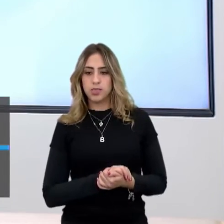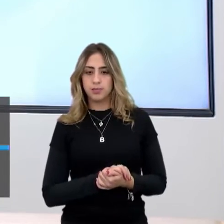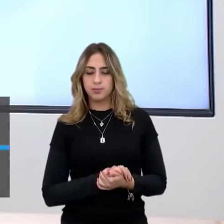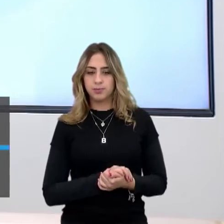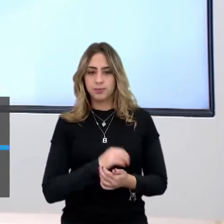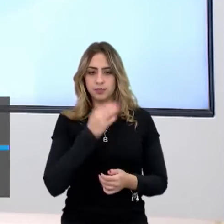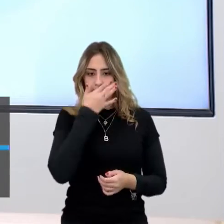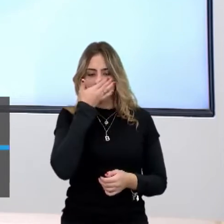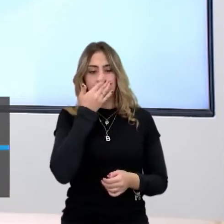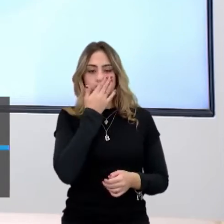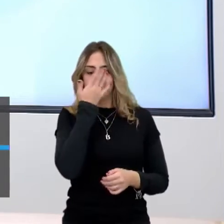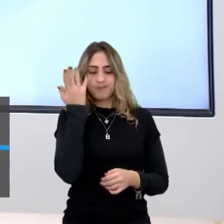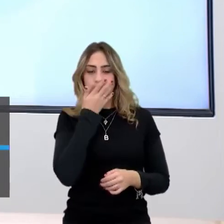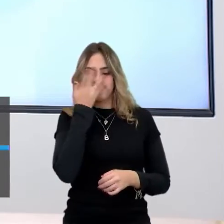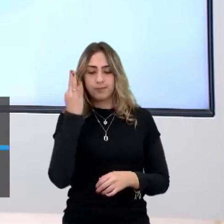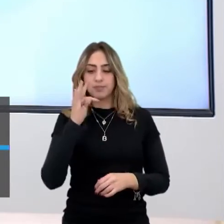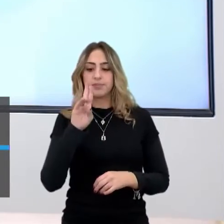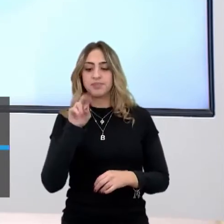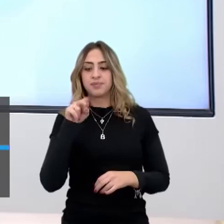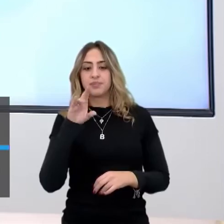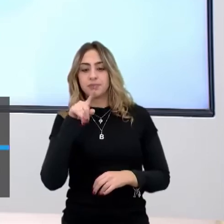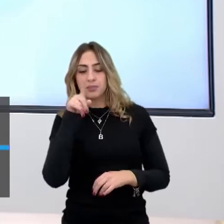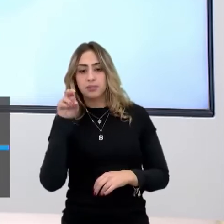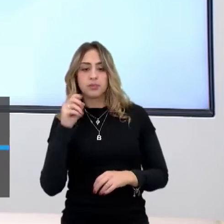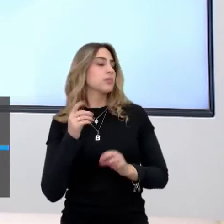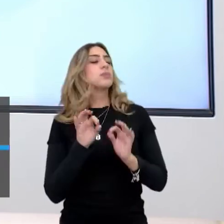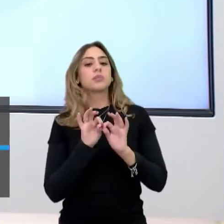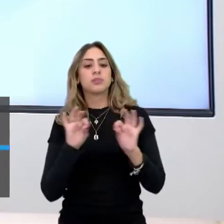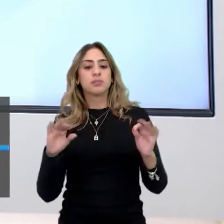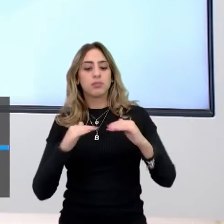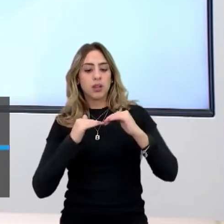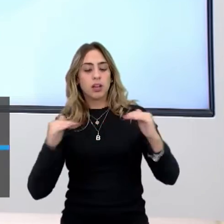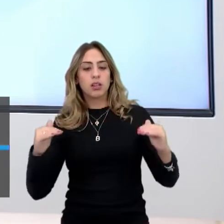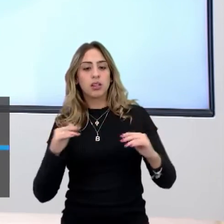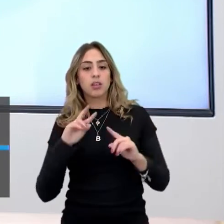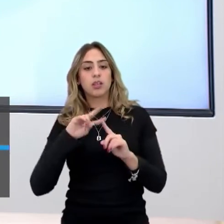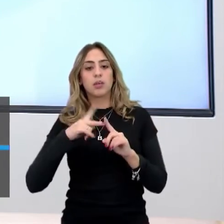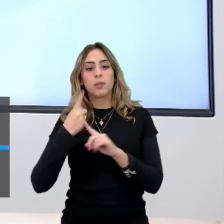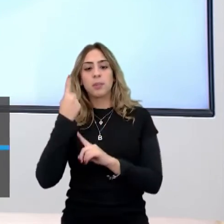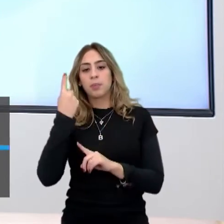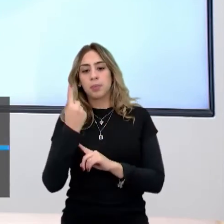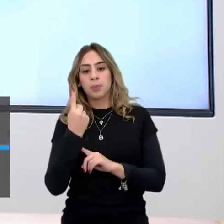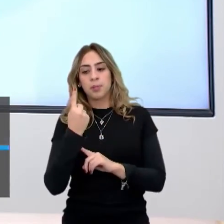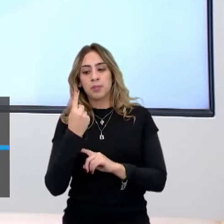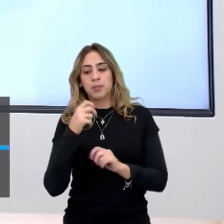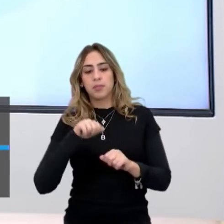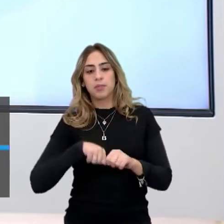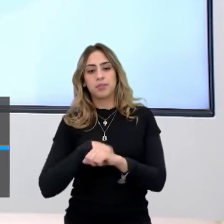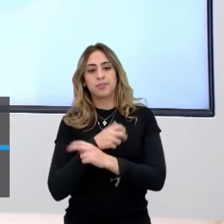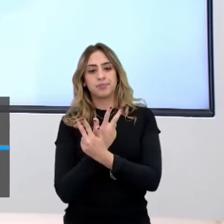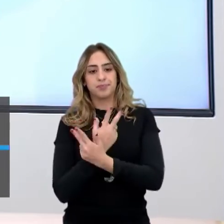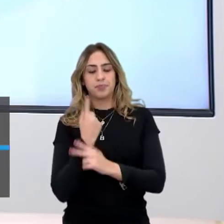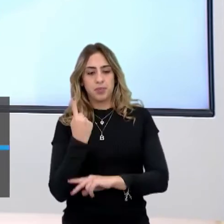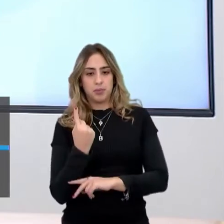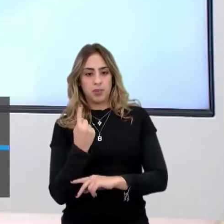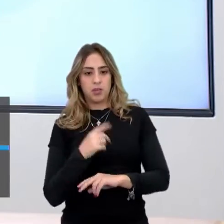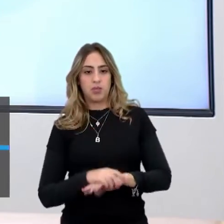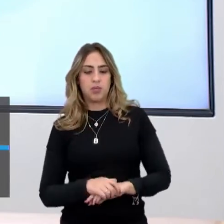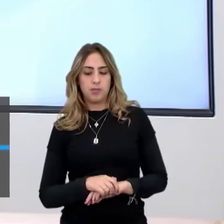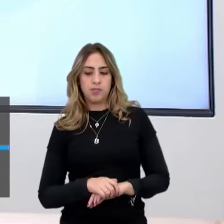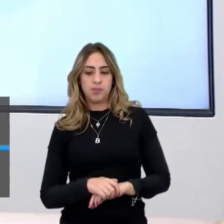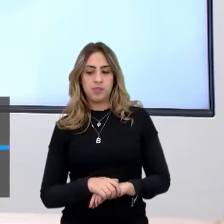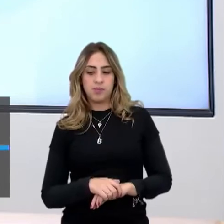se dá em função de uma linha reta, a gente está falando de uma função do primeiro grau, com certeza. Tá ok? Bom, aí o que acontece,